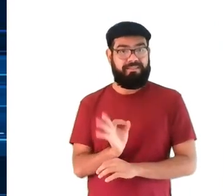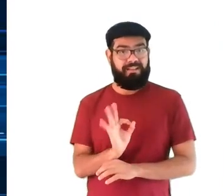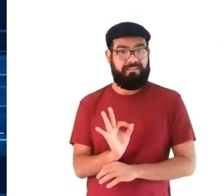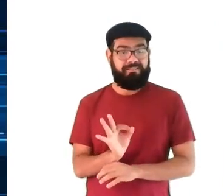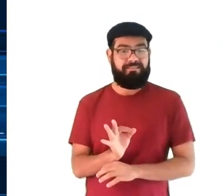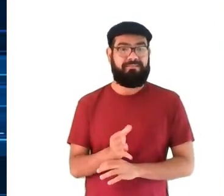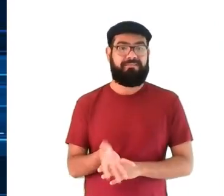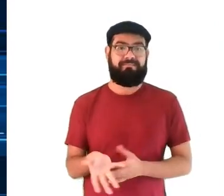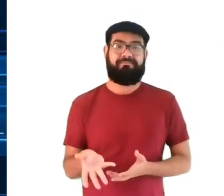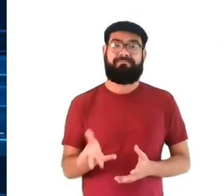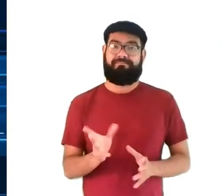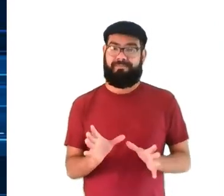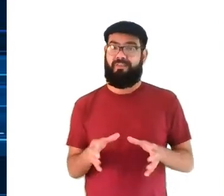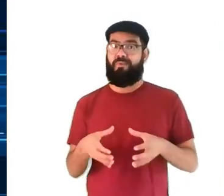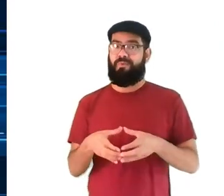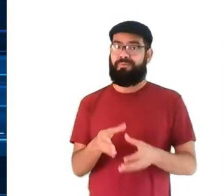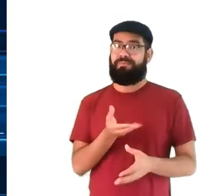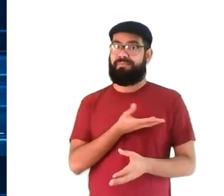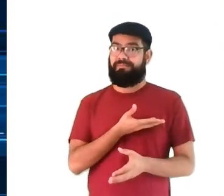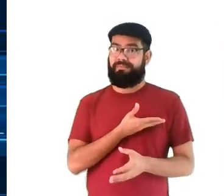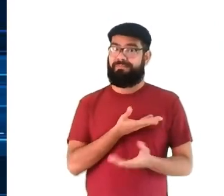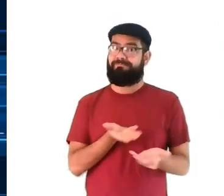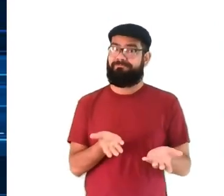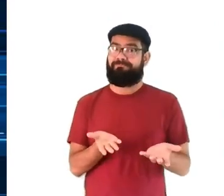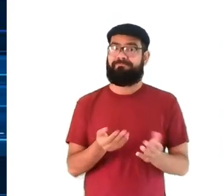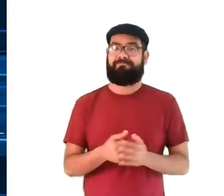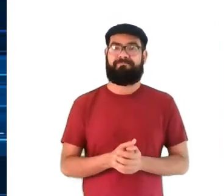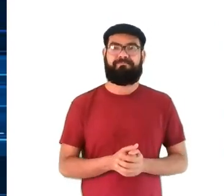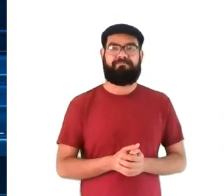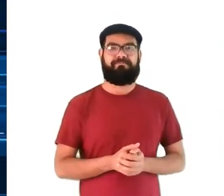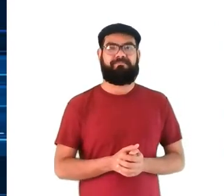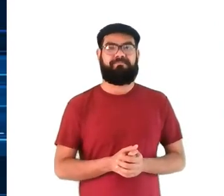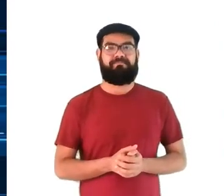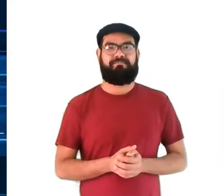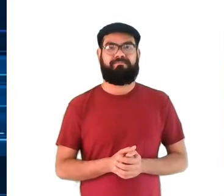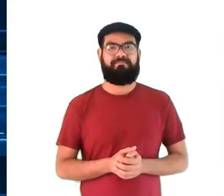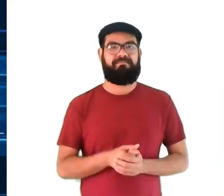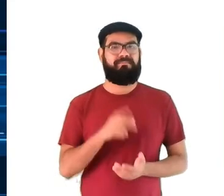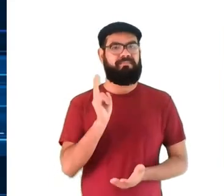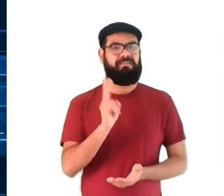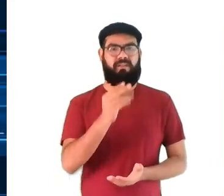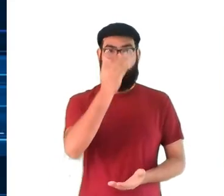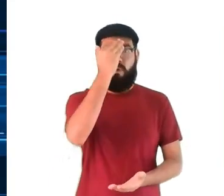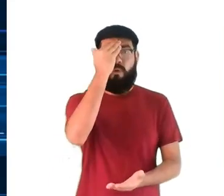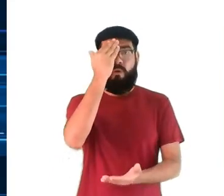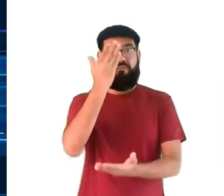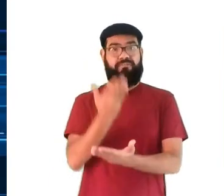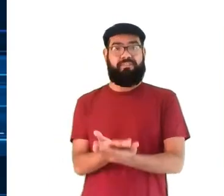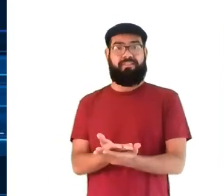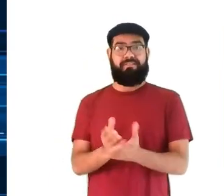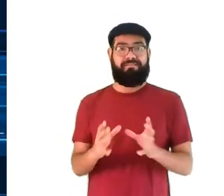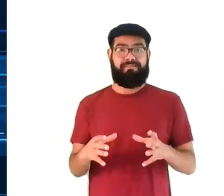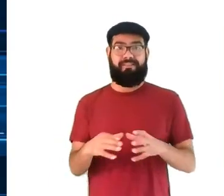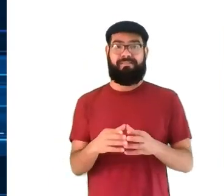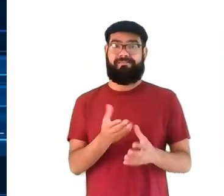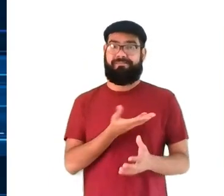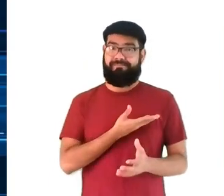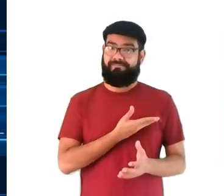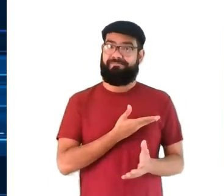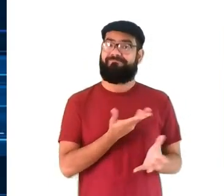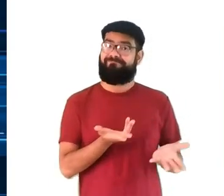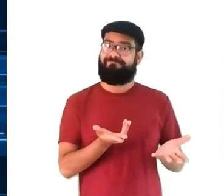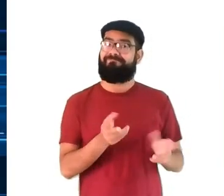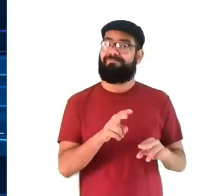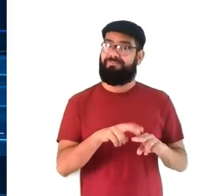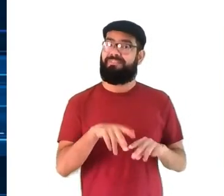essas amizades, eles colocam toda a confiança nesses amigos, né? E por isso que é muito